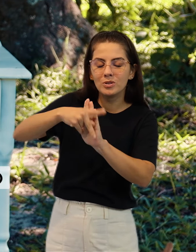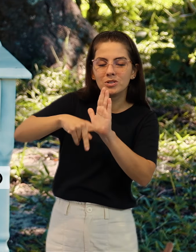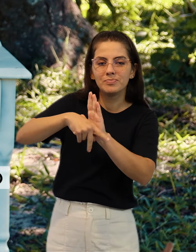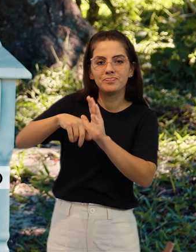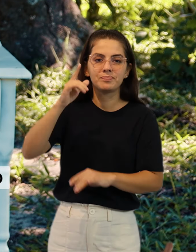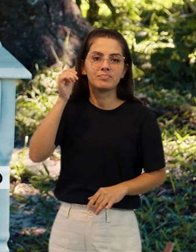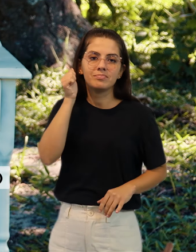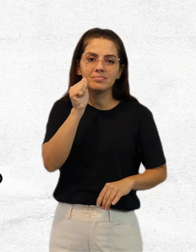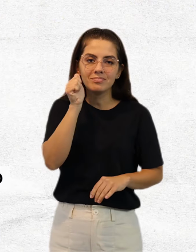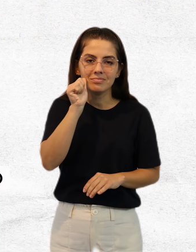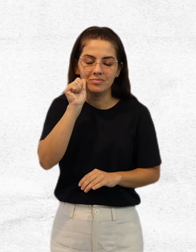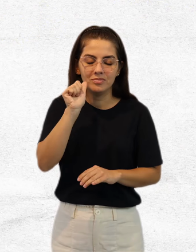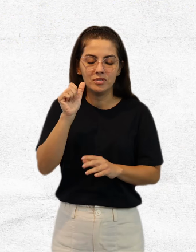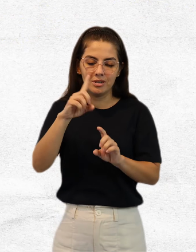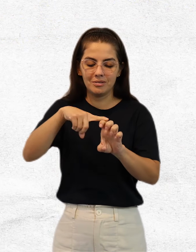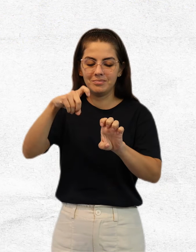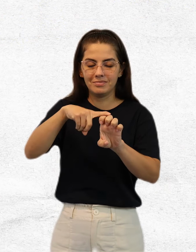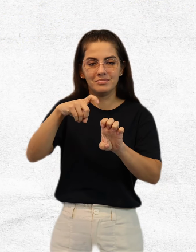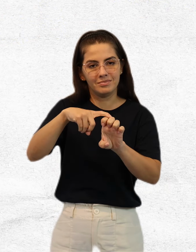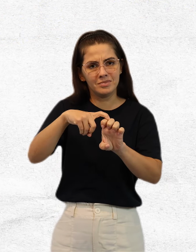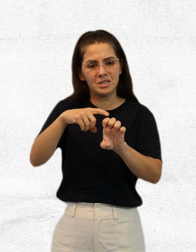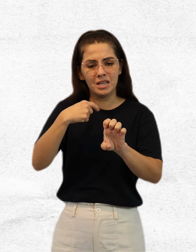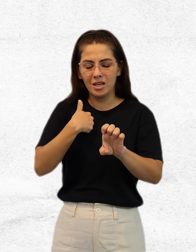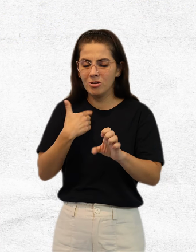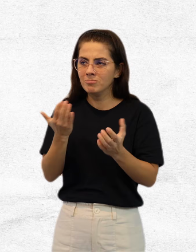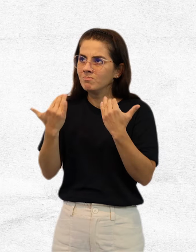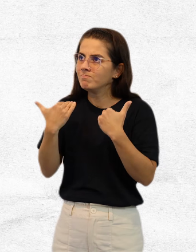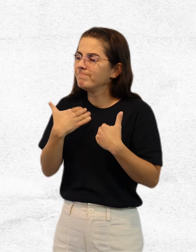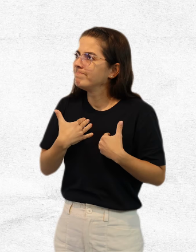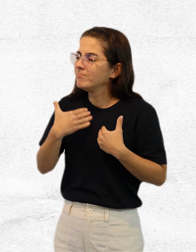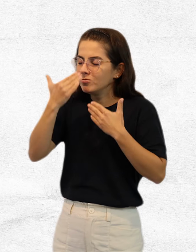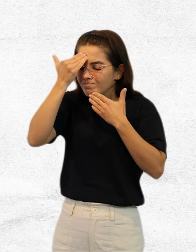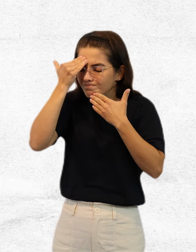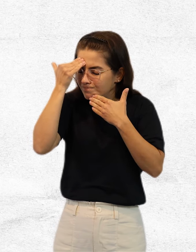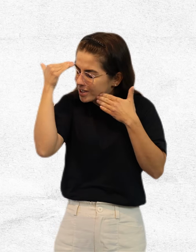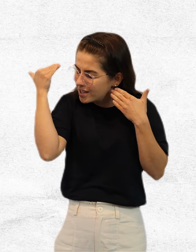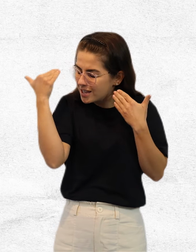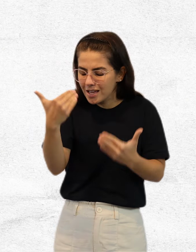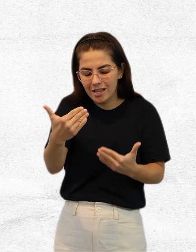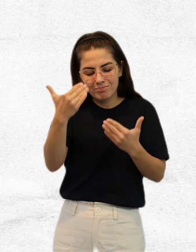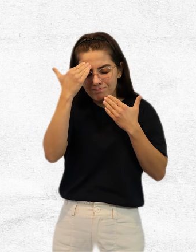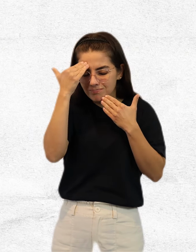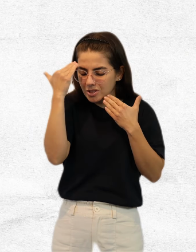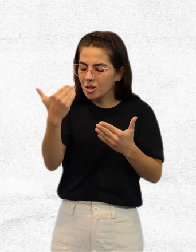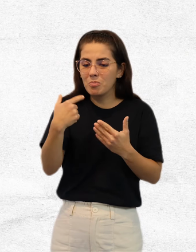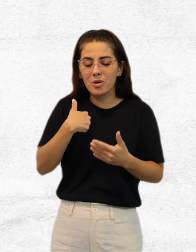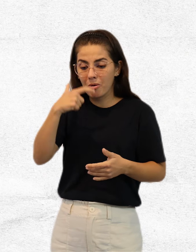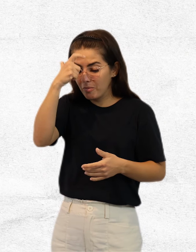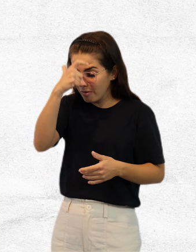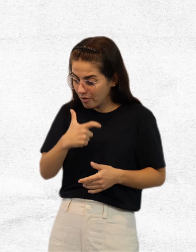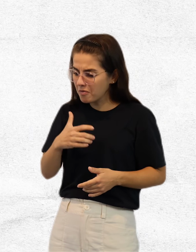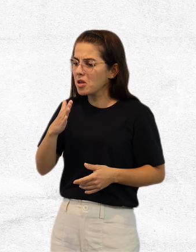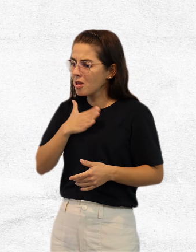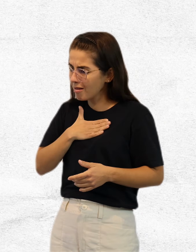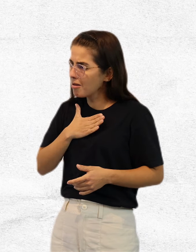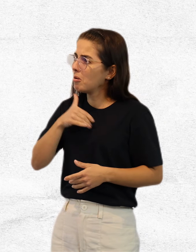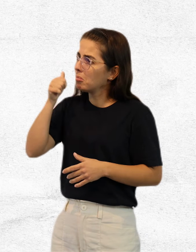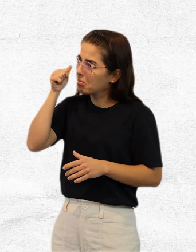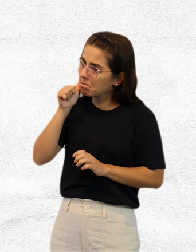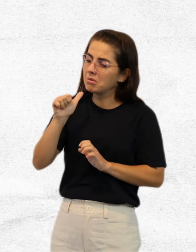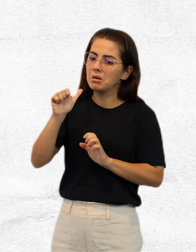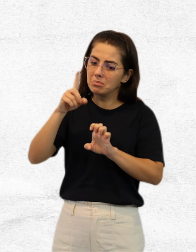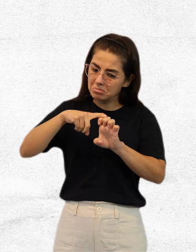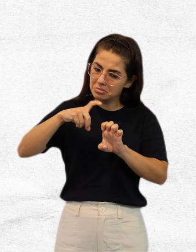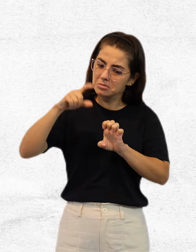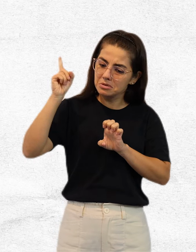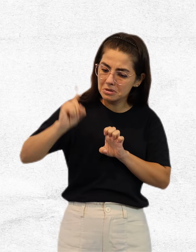Mulheres Empreendedoras, que olha, eu só tenho a agradecer porque foi quando eu me vi mulher empreendedora, foi ali